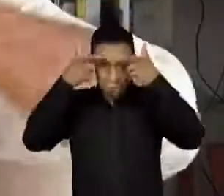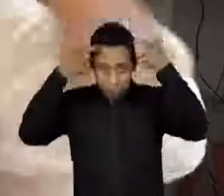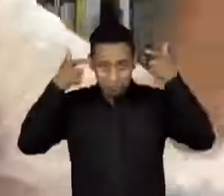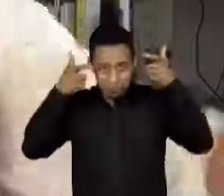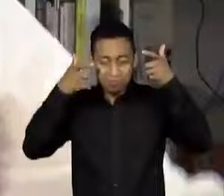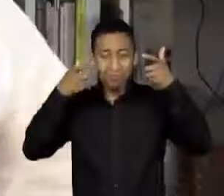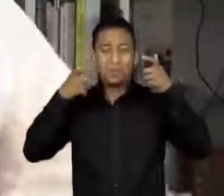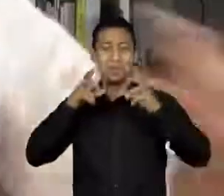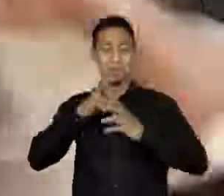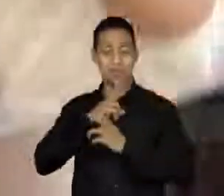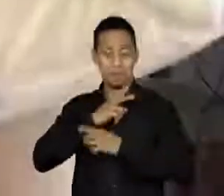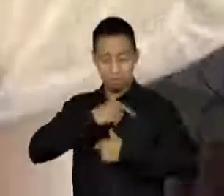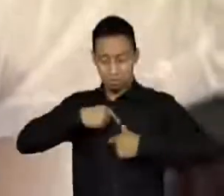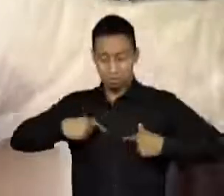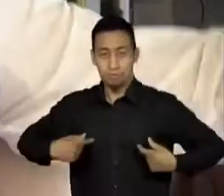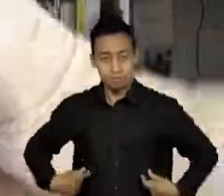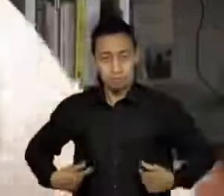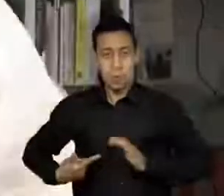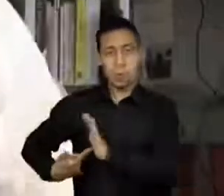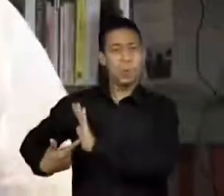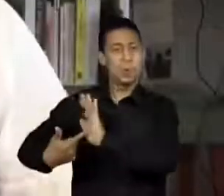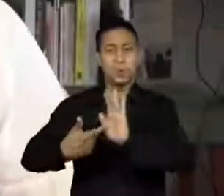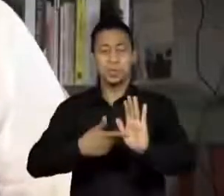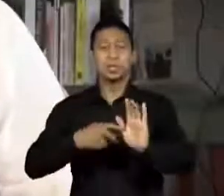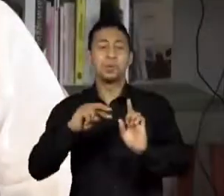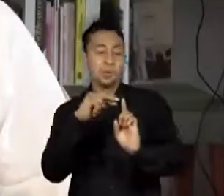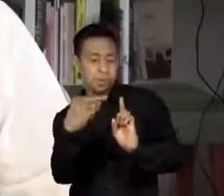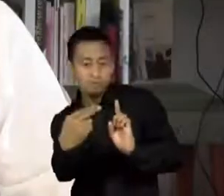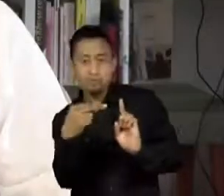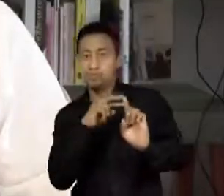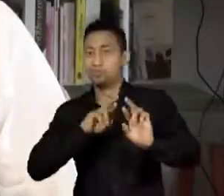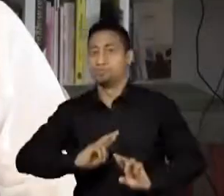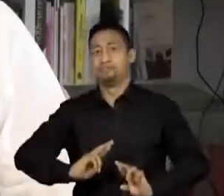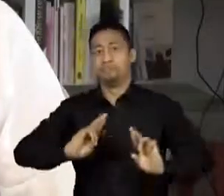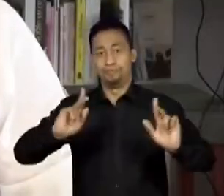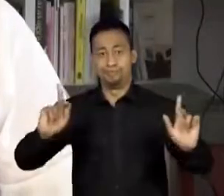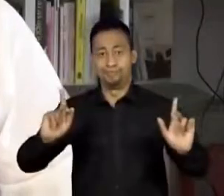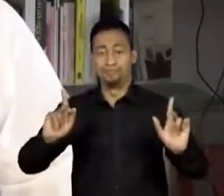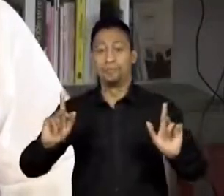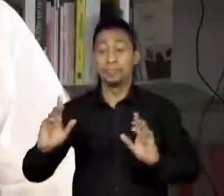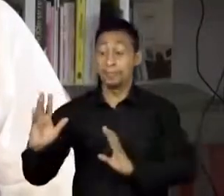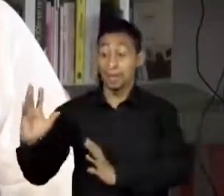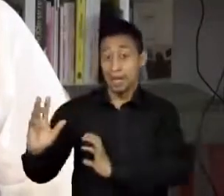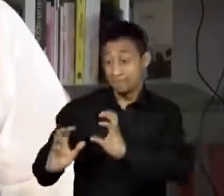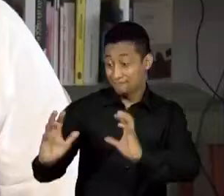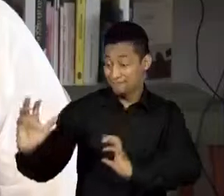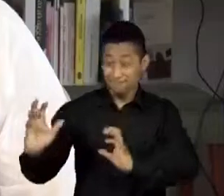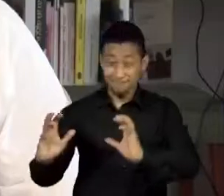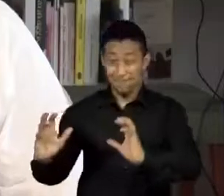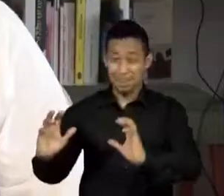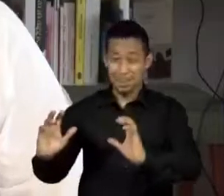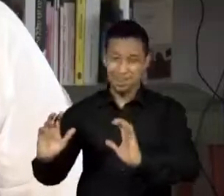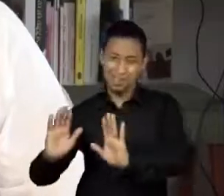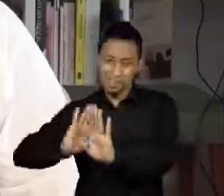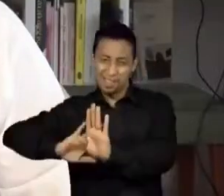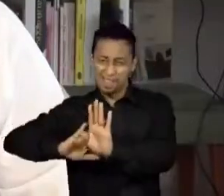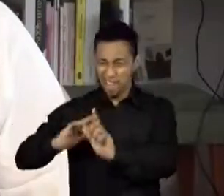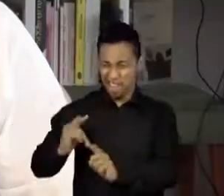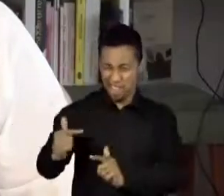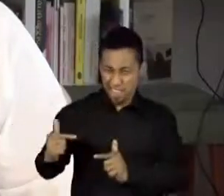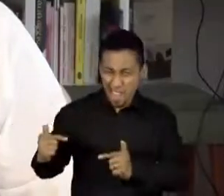como transcendendo indo para uma visão em ver dizer que isso é uma guerra é uma guerra